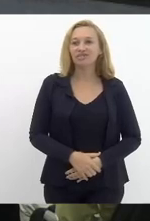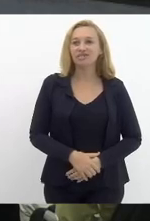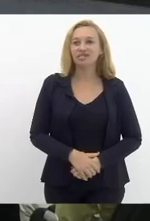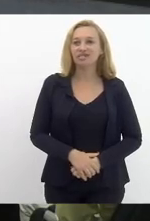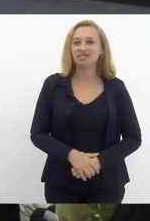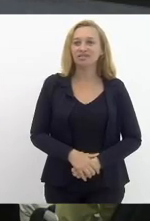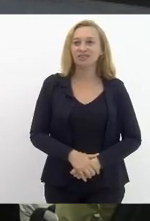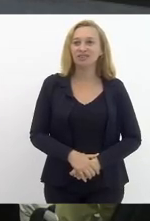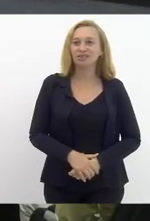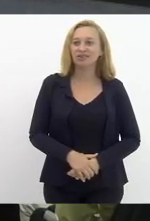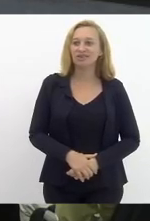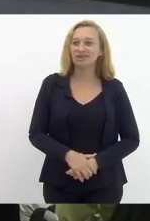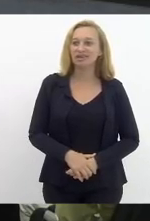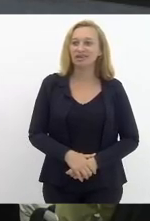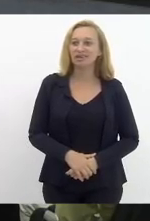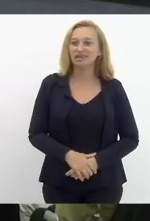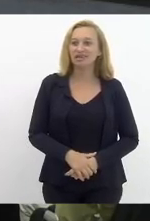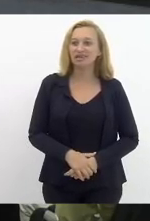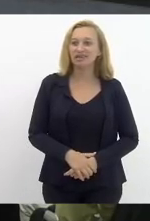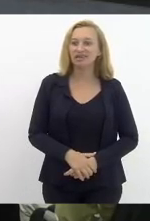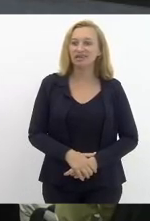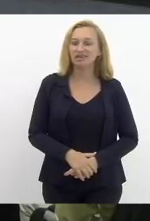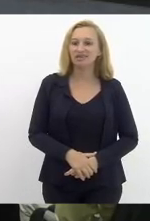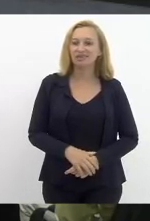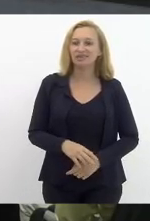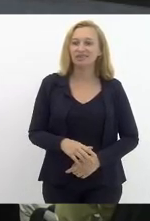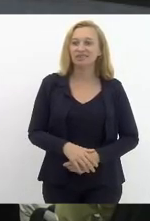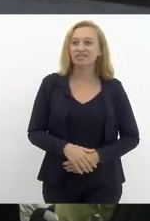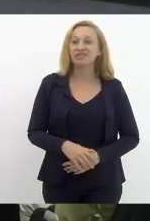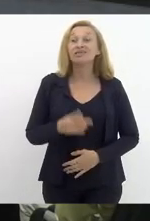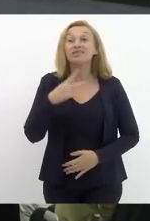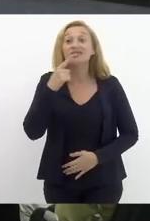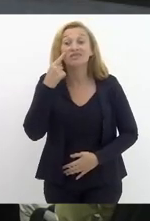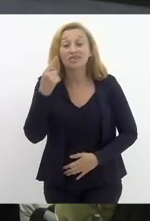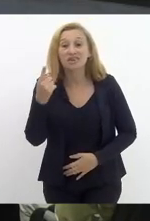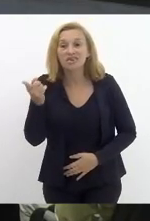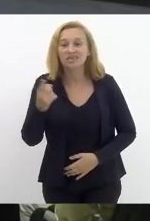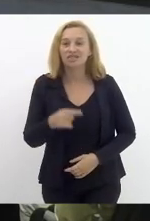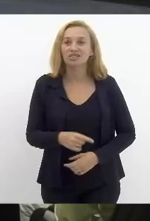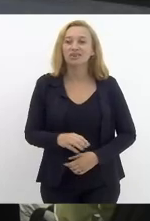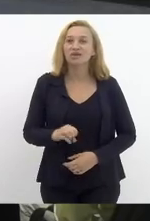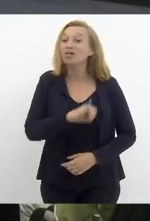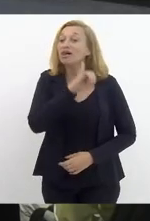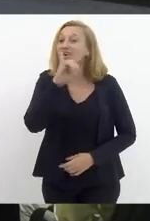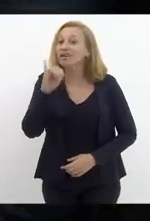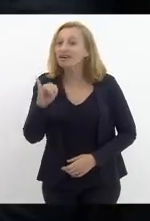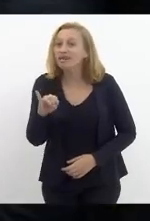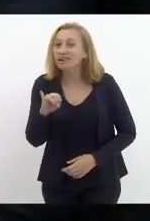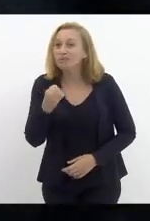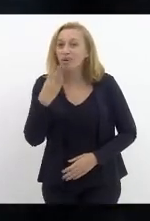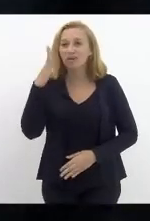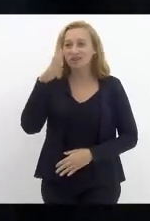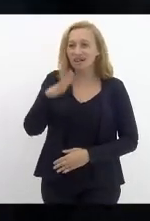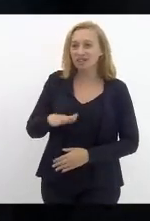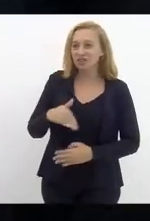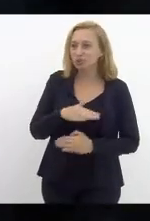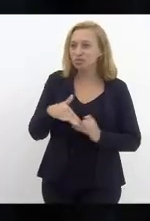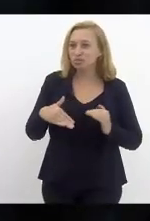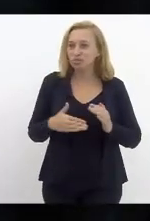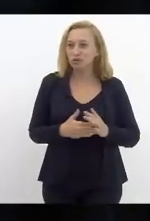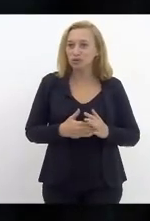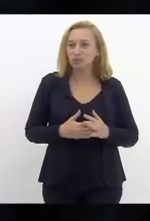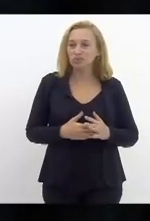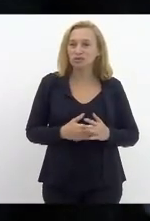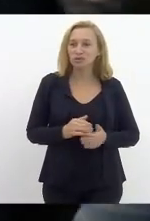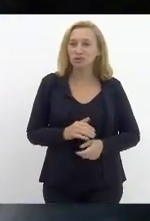Deixa eu ver como é que faz aqui. Calma aí. Vai. Vê se está falando aí. Alô. Opa. Vambora. Boa tarde a todos. Eu